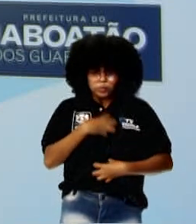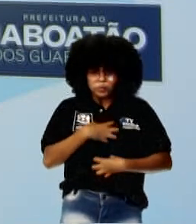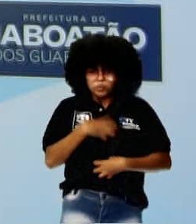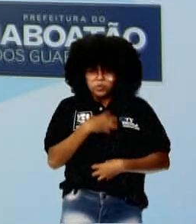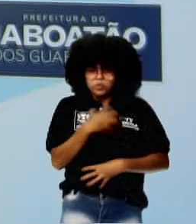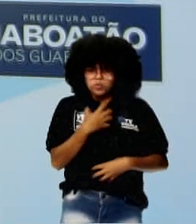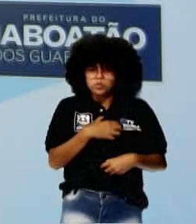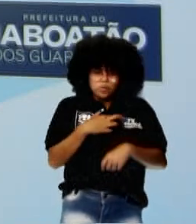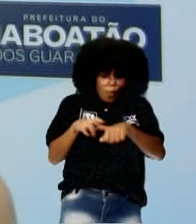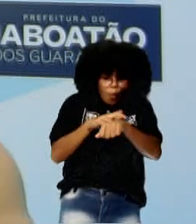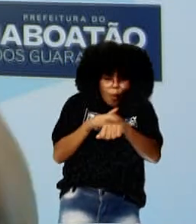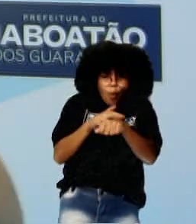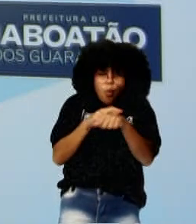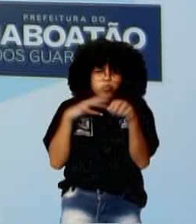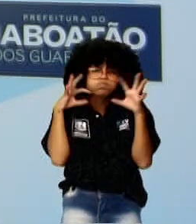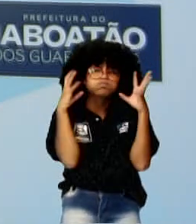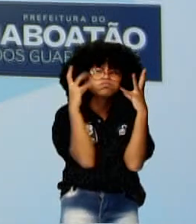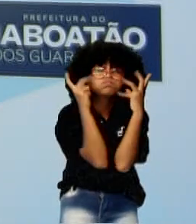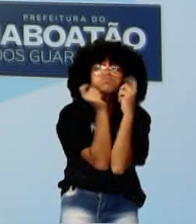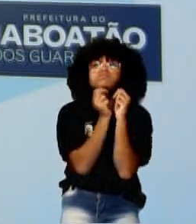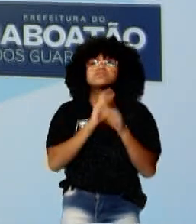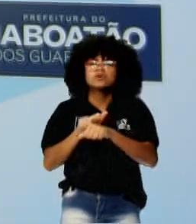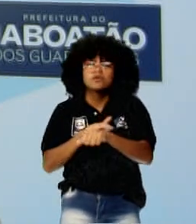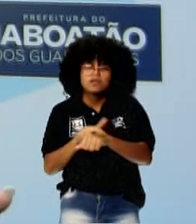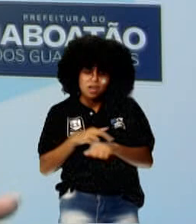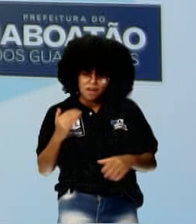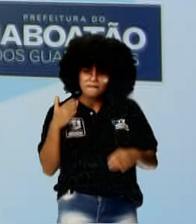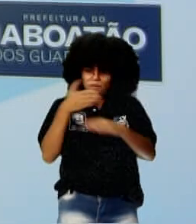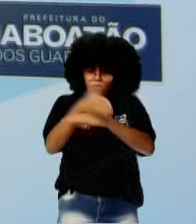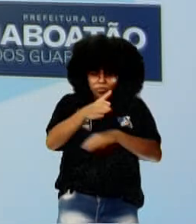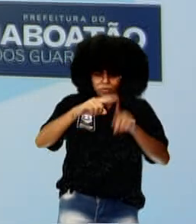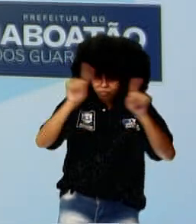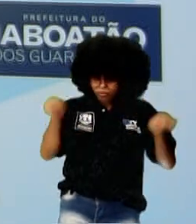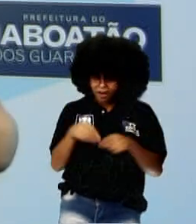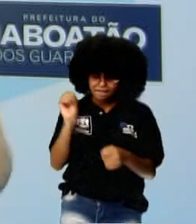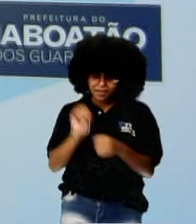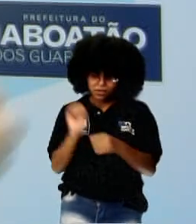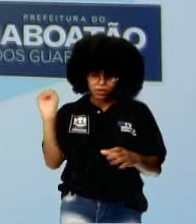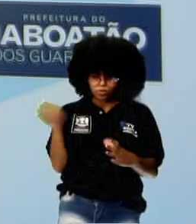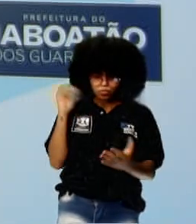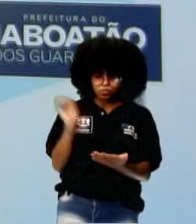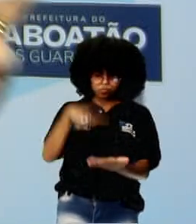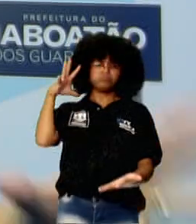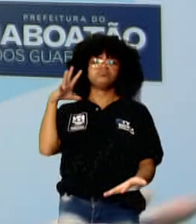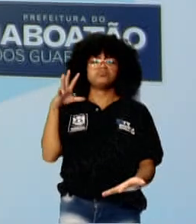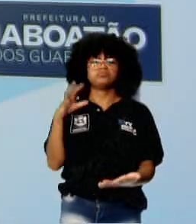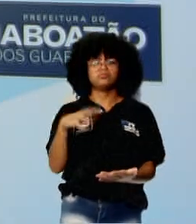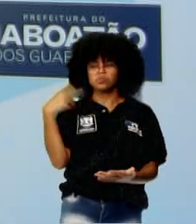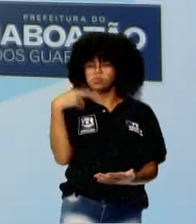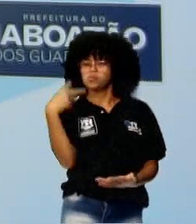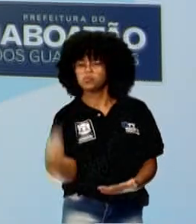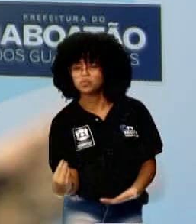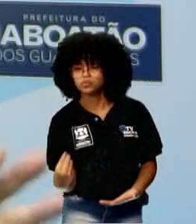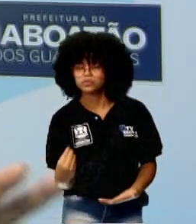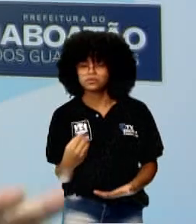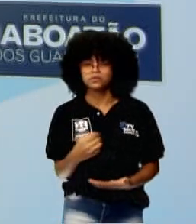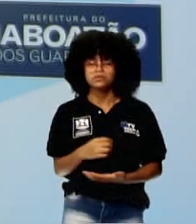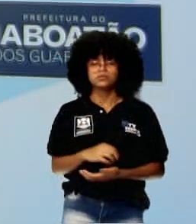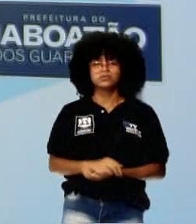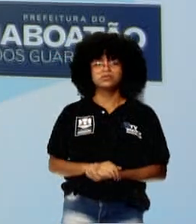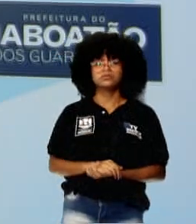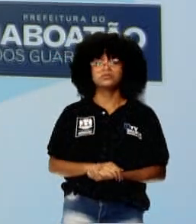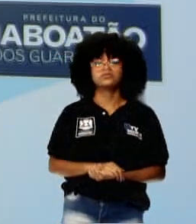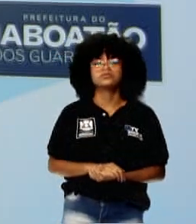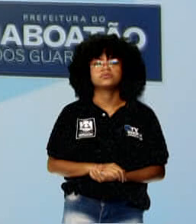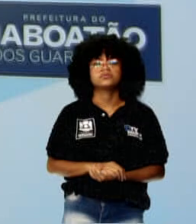roxa. E ela foi imediatamente lá para o lugar onde ela fazia as suas magias, lá, as suas mágicas, seus feitiços.